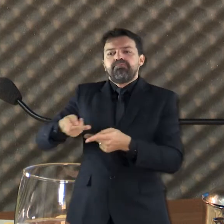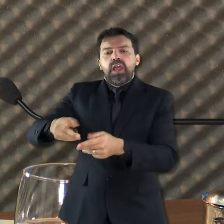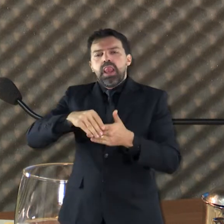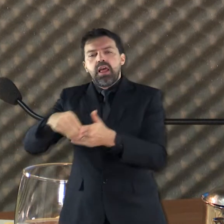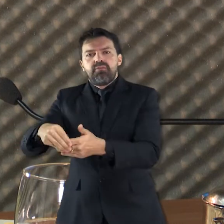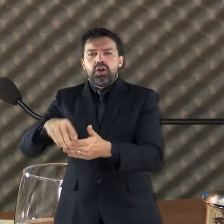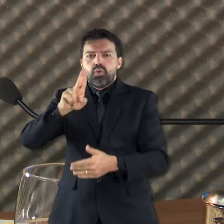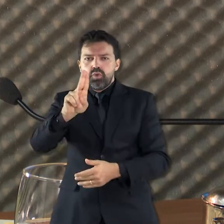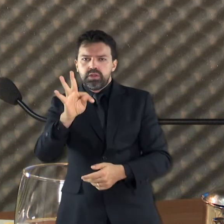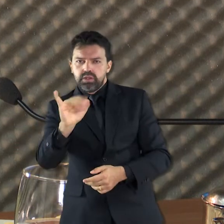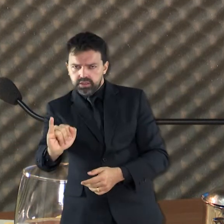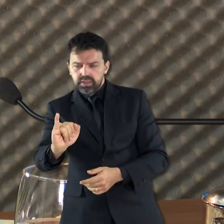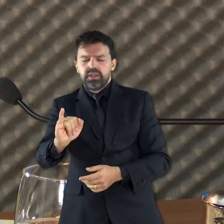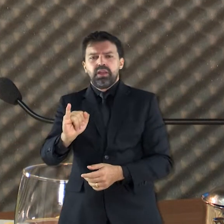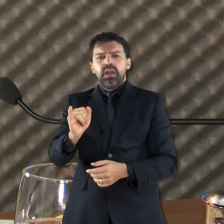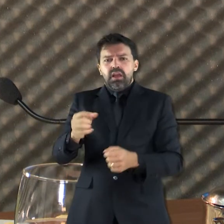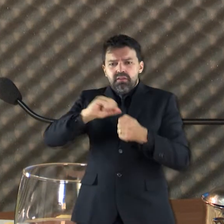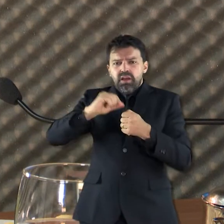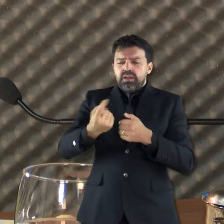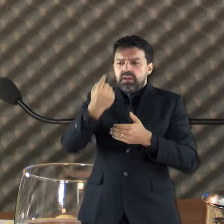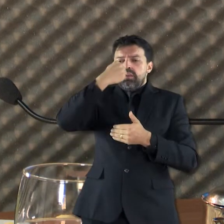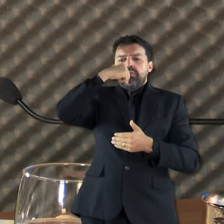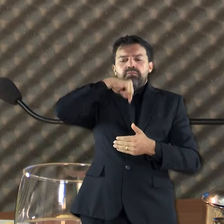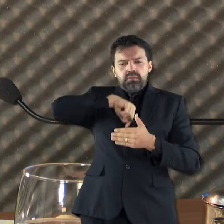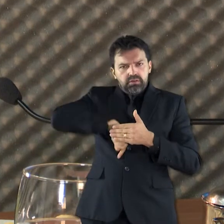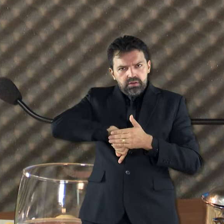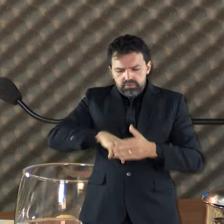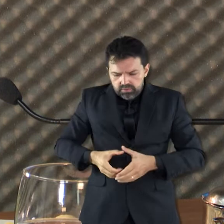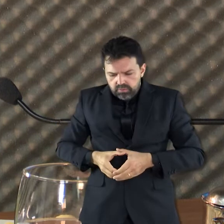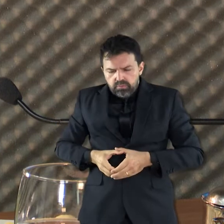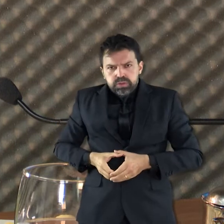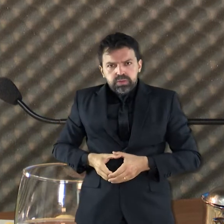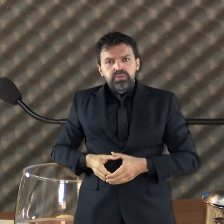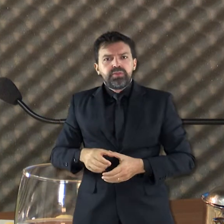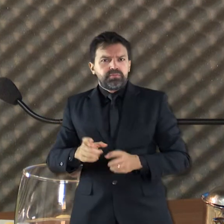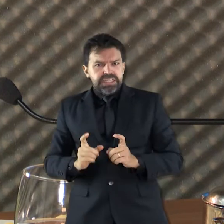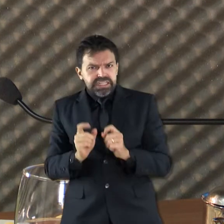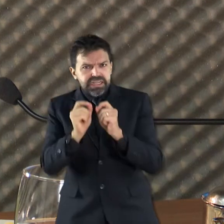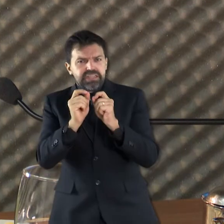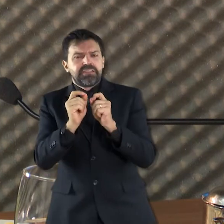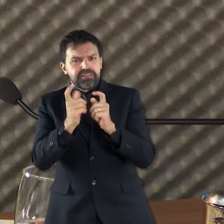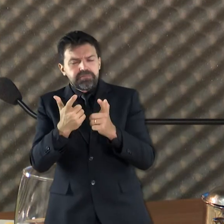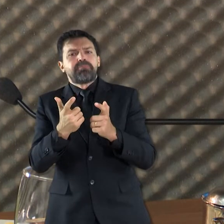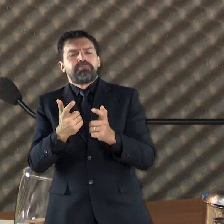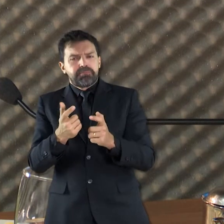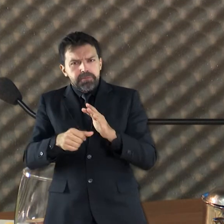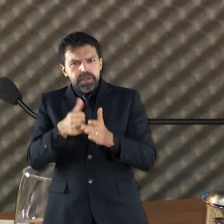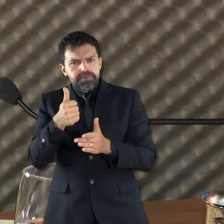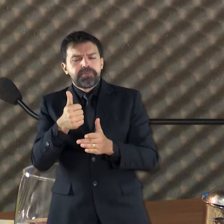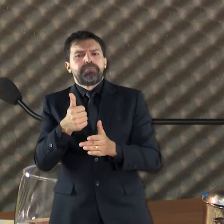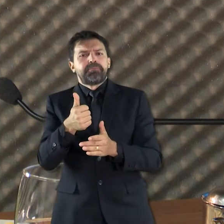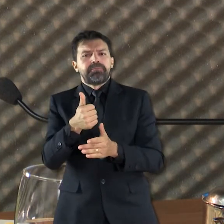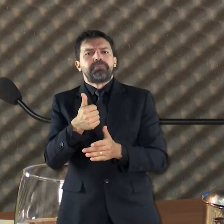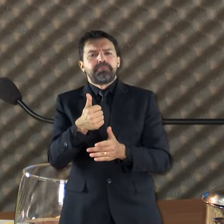fazer uma endoscopia com punção do tumor, peguei septicemia, fui bater na UTI a primeira vez. Chegou bem perto,